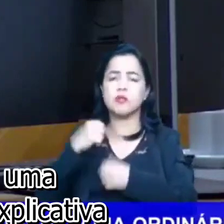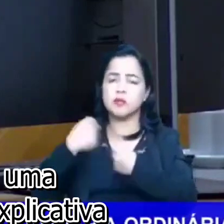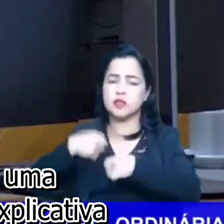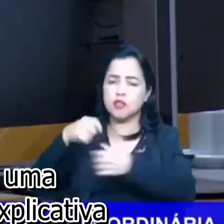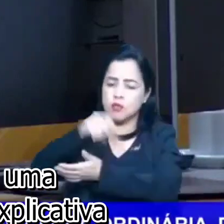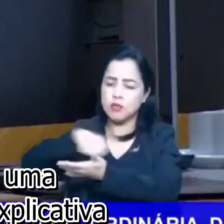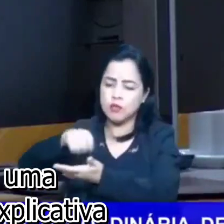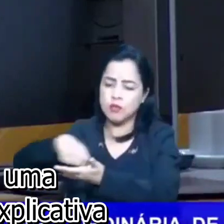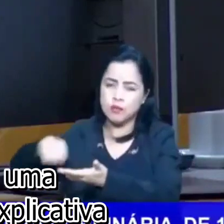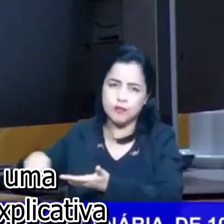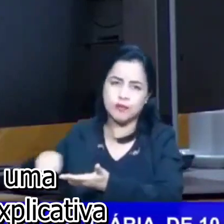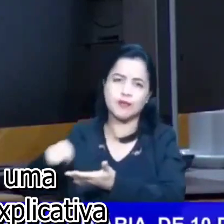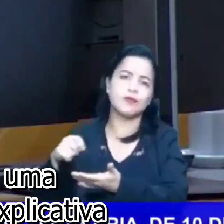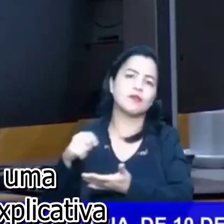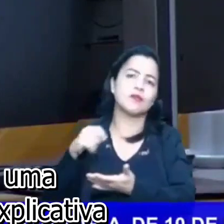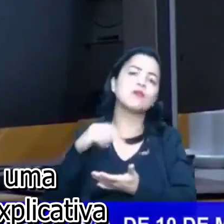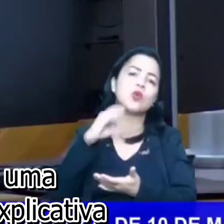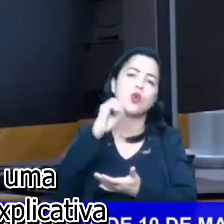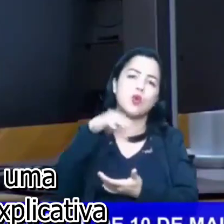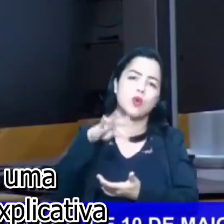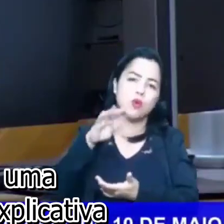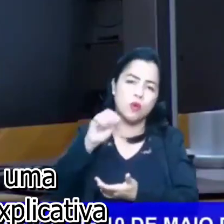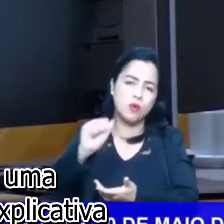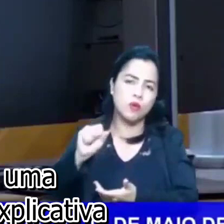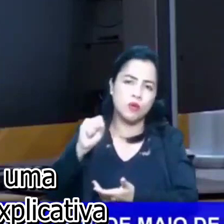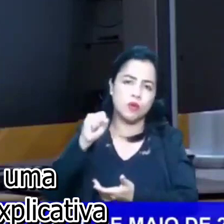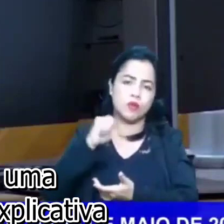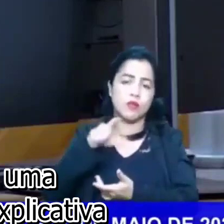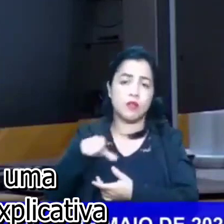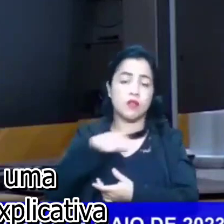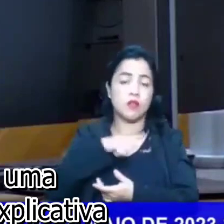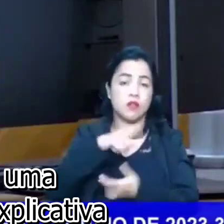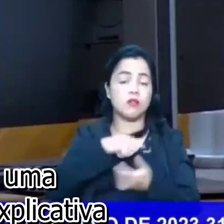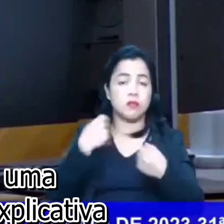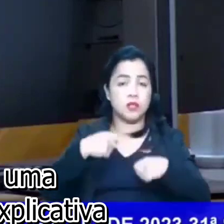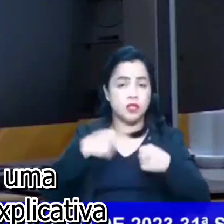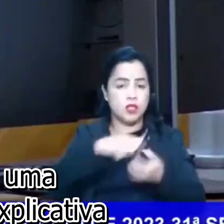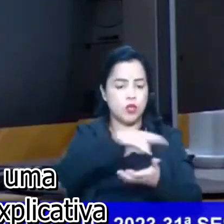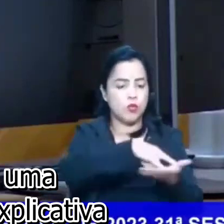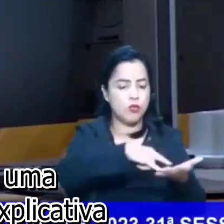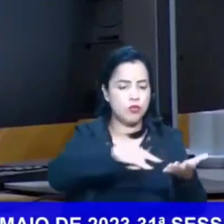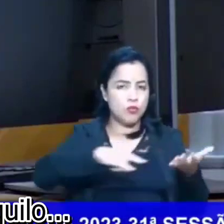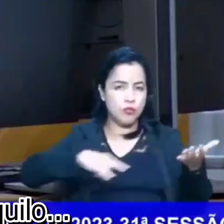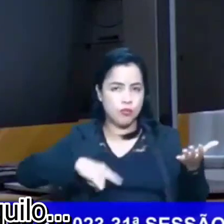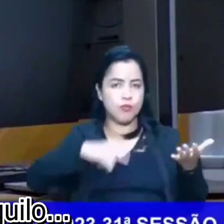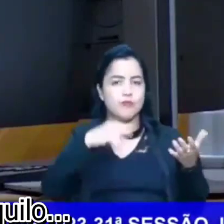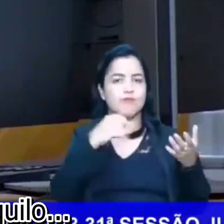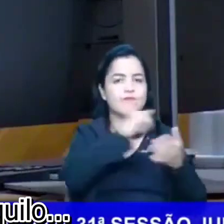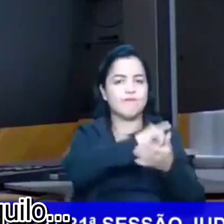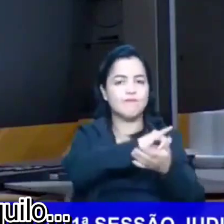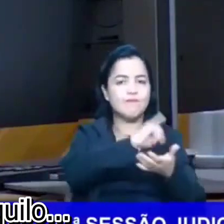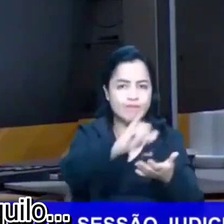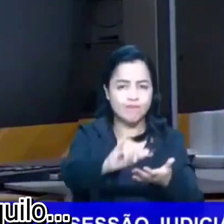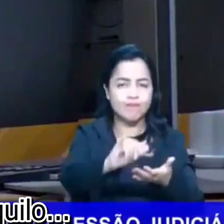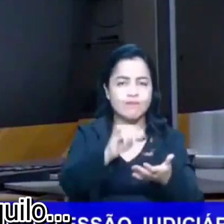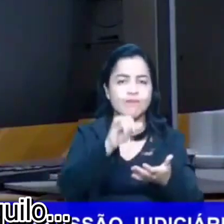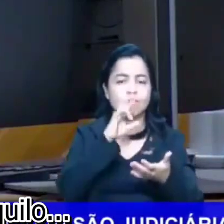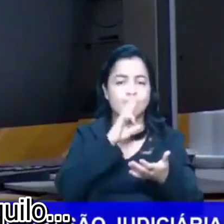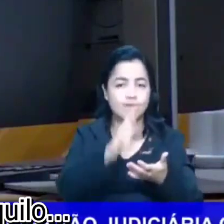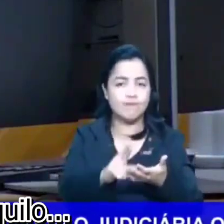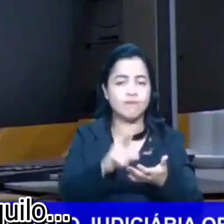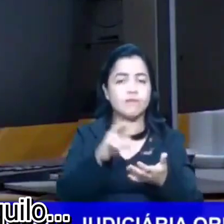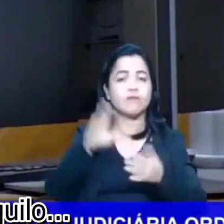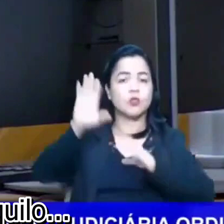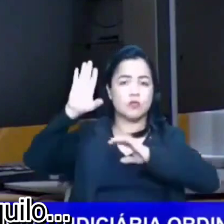anotação nas contas, uma anotação, e essa figura é prevista, uma nota explicativa, é possível que o